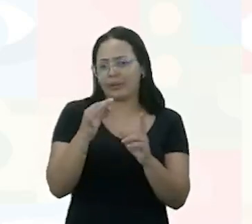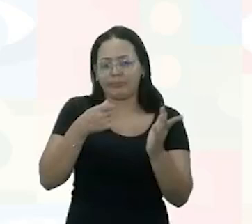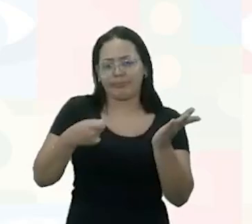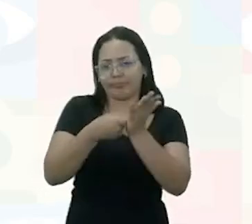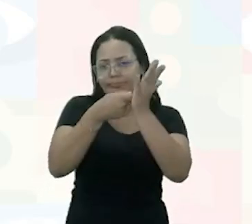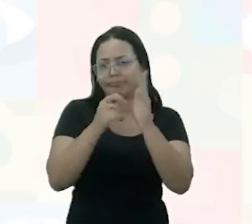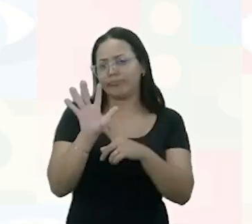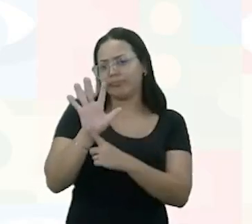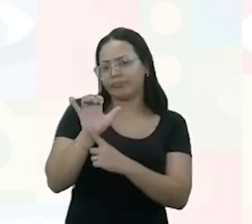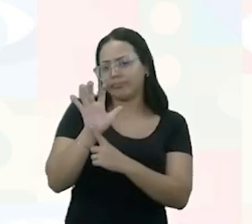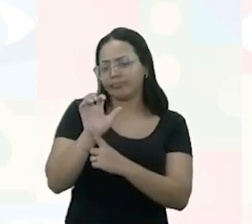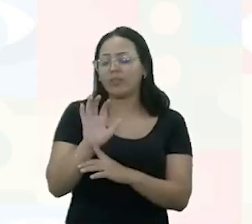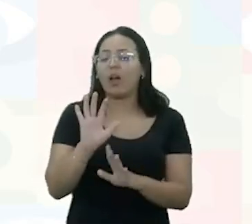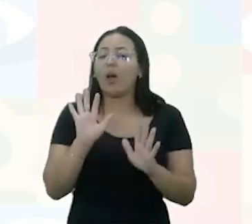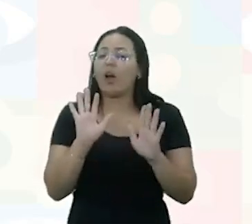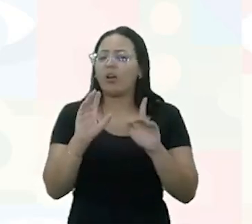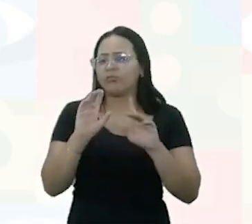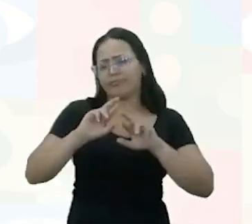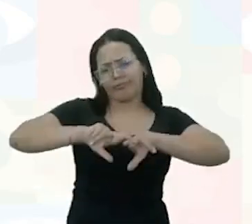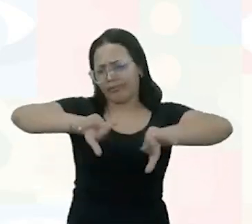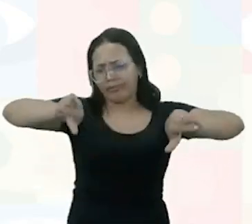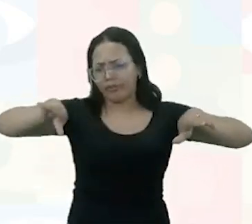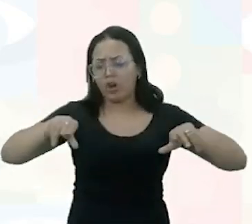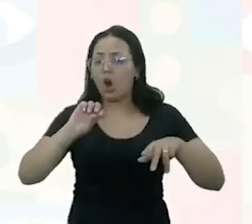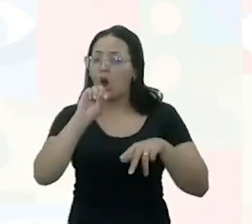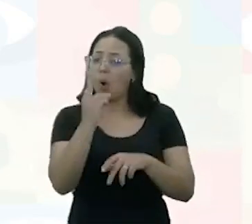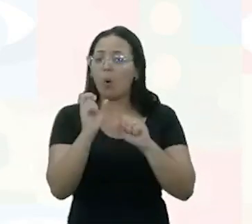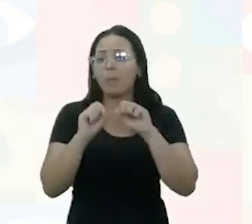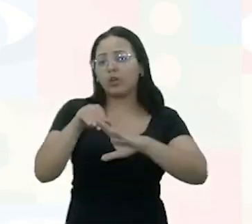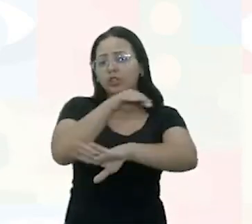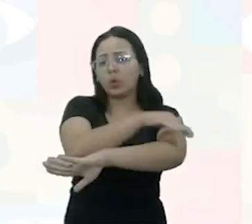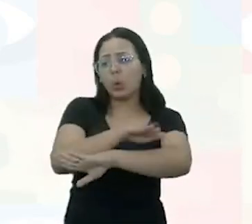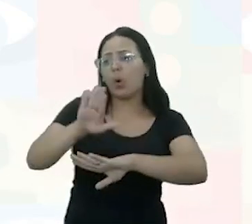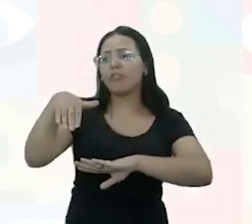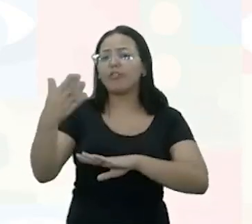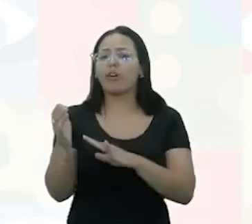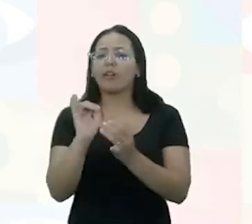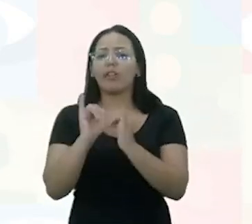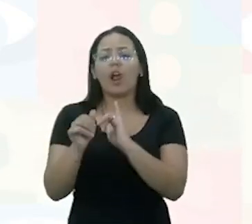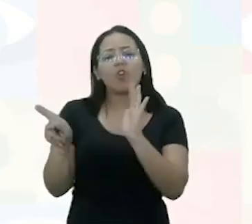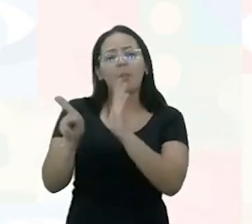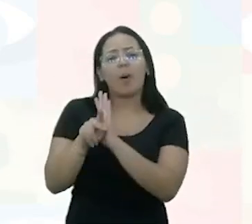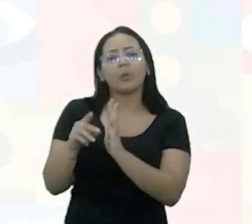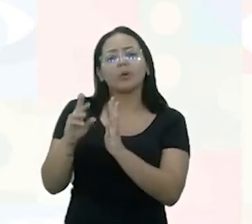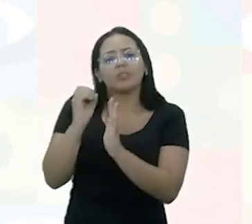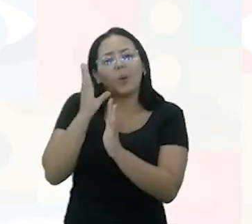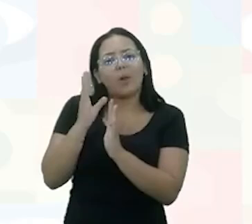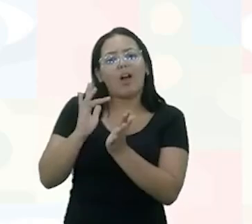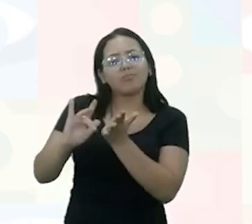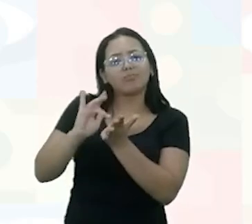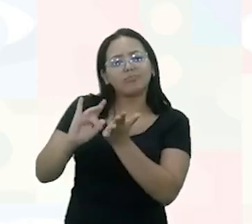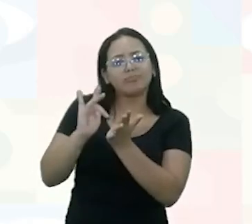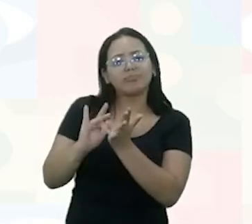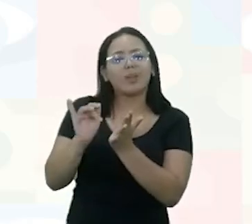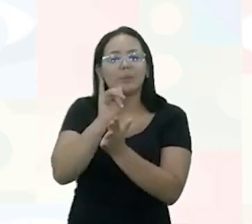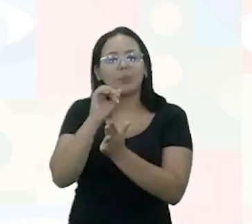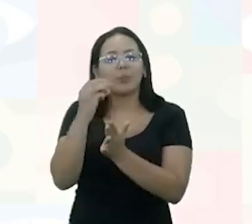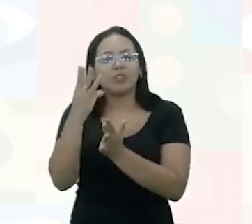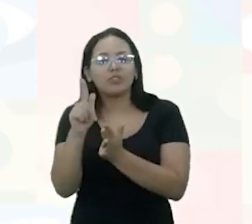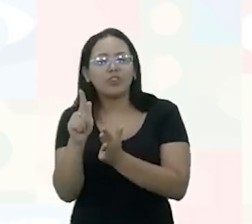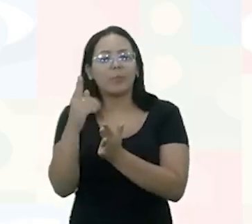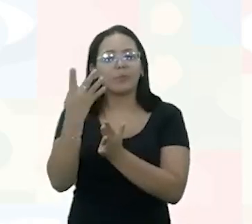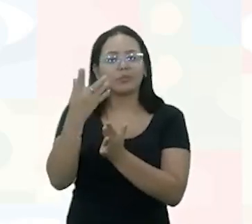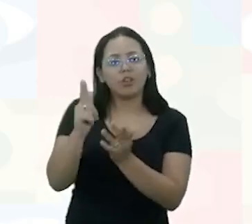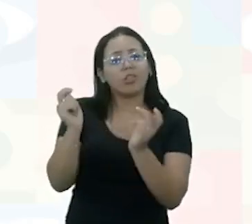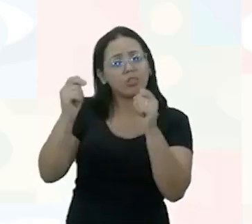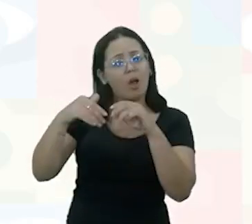cabeada, dentre outros, ou você está na rua com sua internet de celular, sua internet de dados. Você